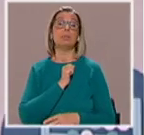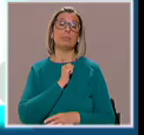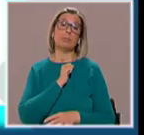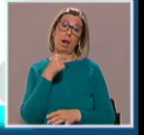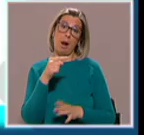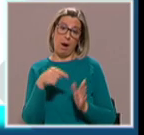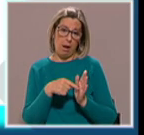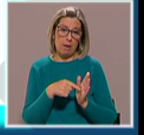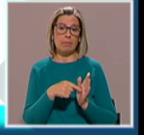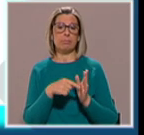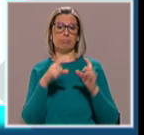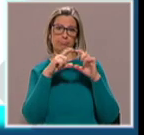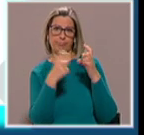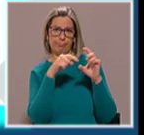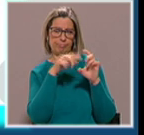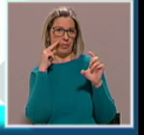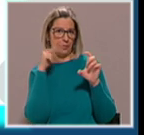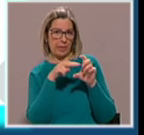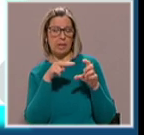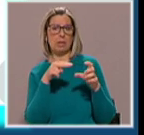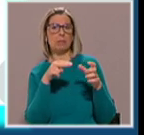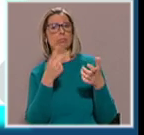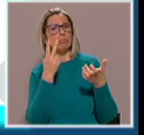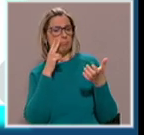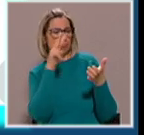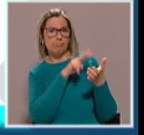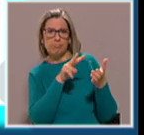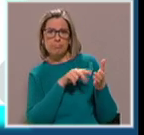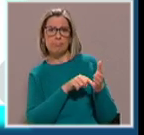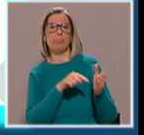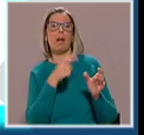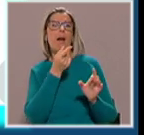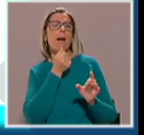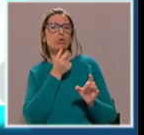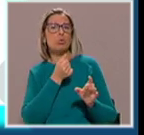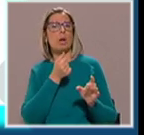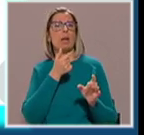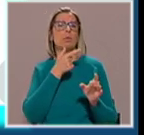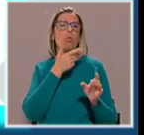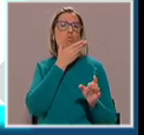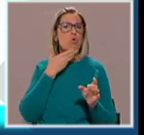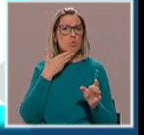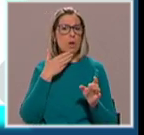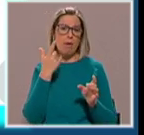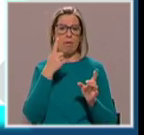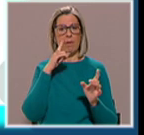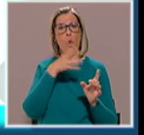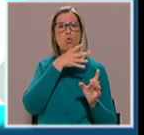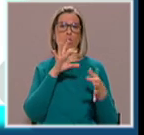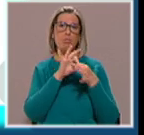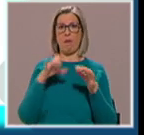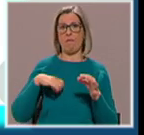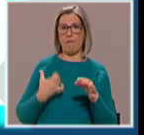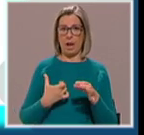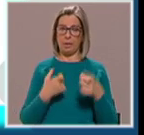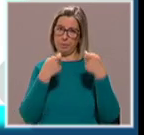que não interessa saber qual é, apenas interessa então analisar ali que em termos de açúcares, gorduras, o semáforo está verde, portanto podemos